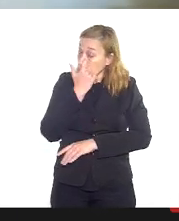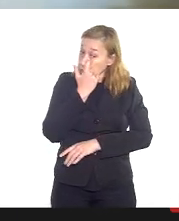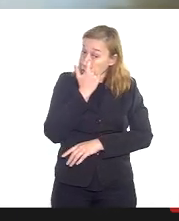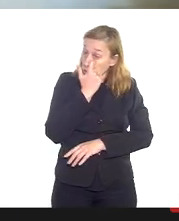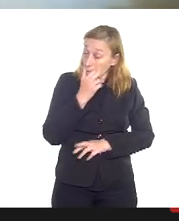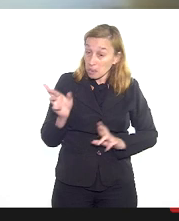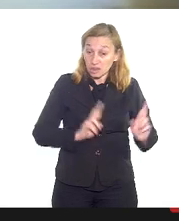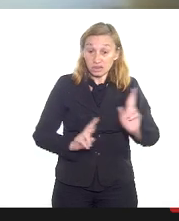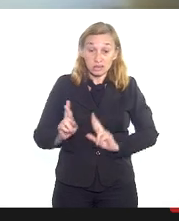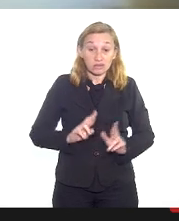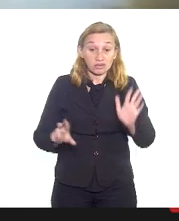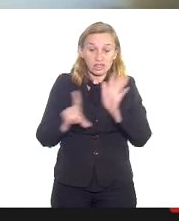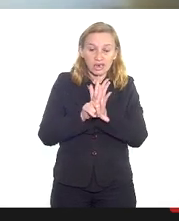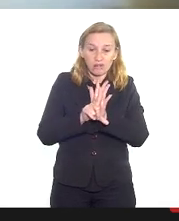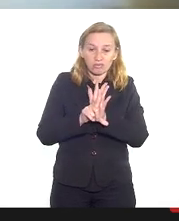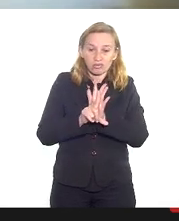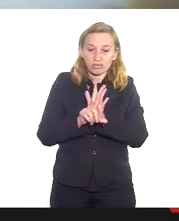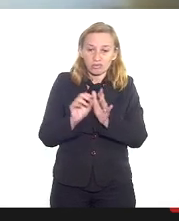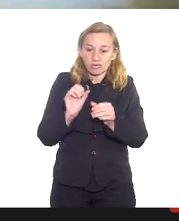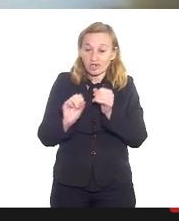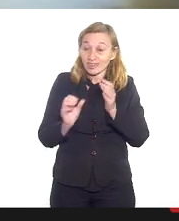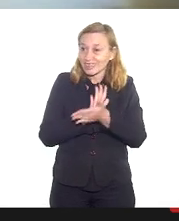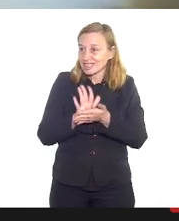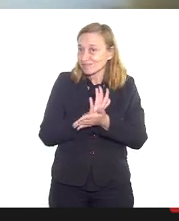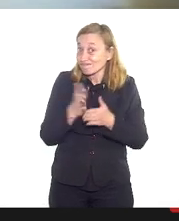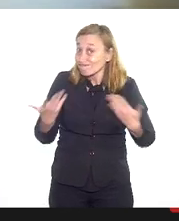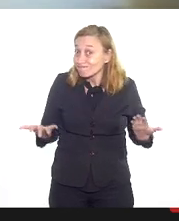legislação federal não sai.